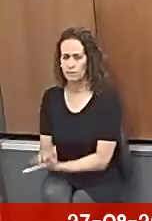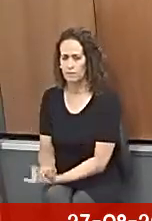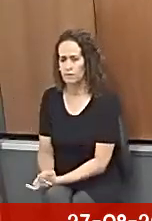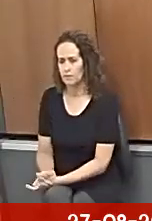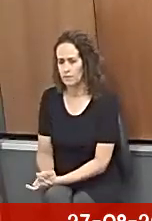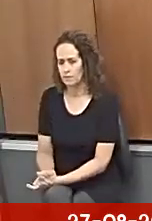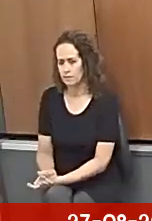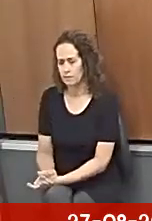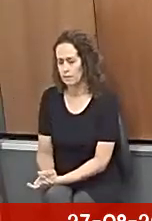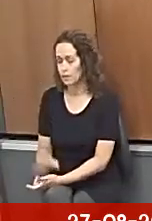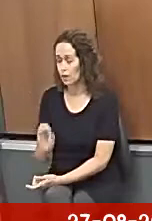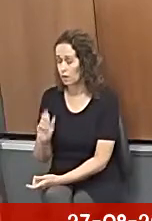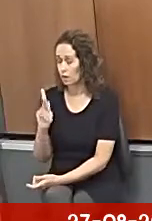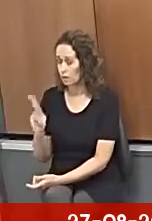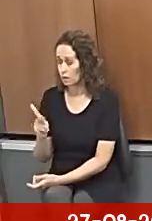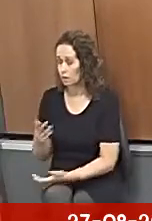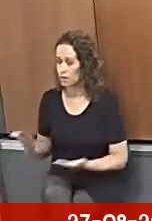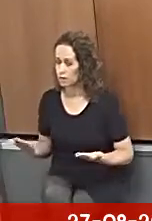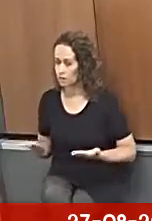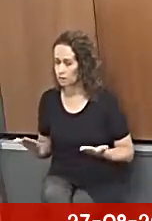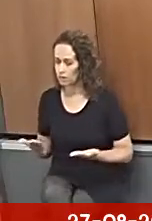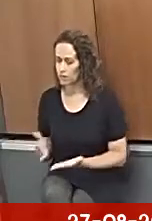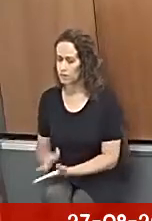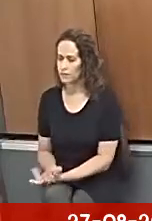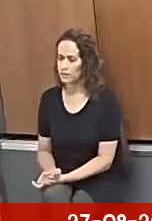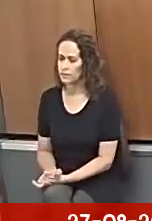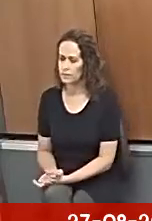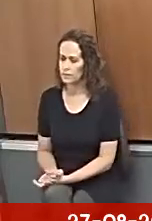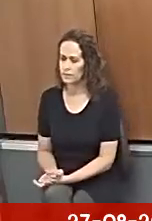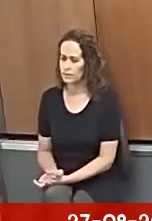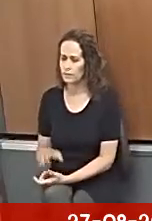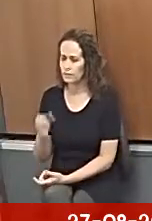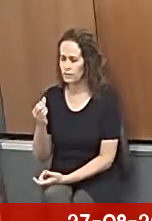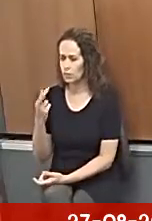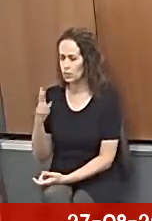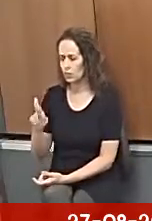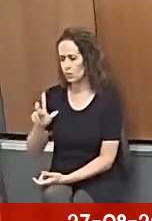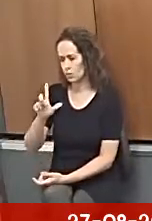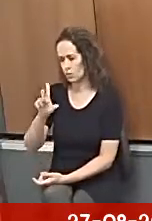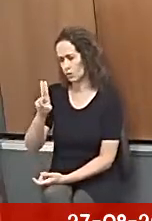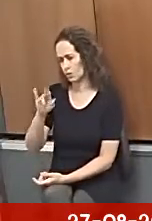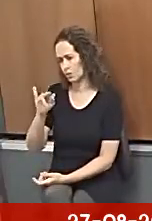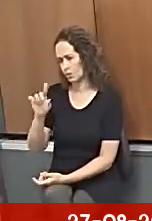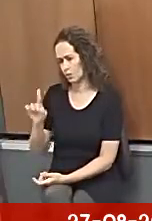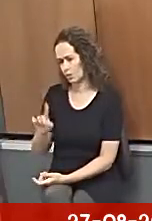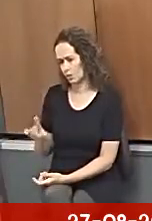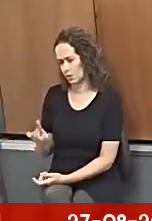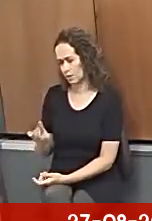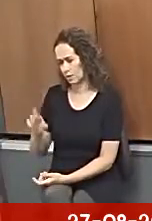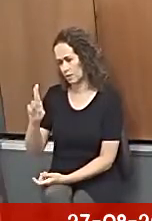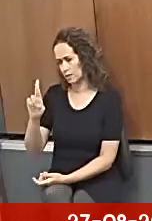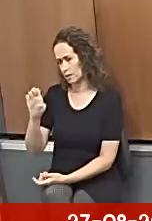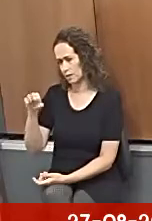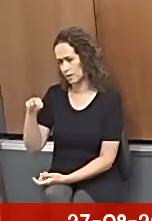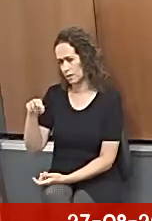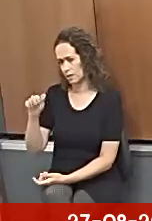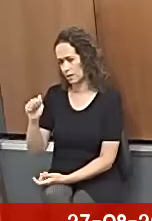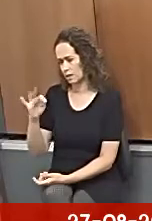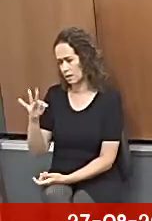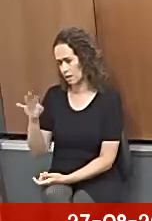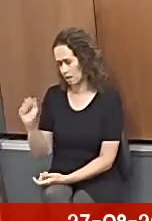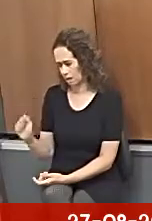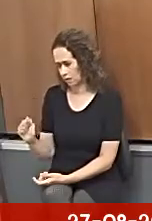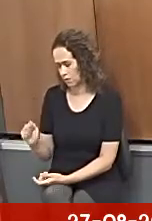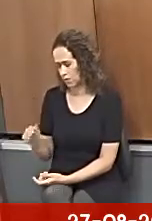ok vou passar aqui então pro doutor luiz renato que é defensor da defensoria